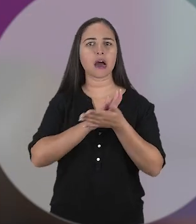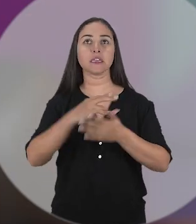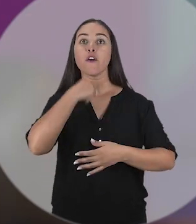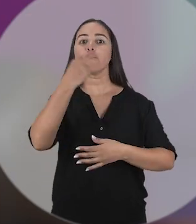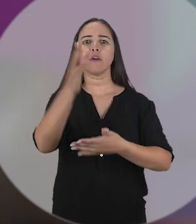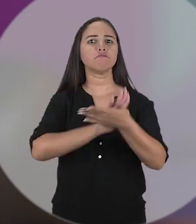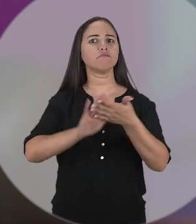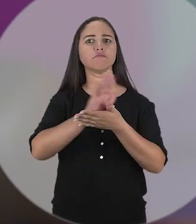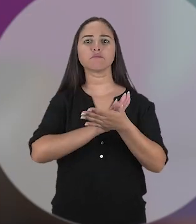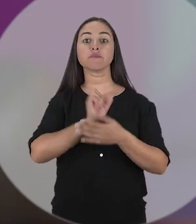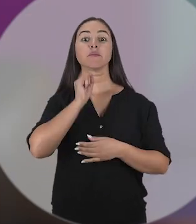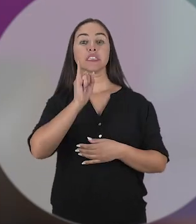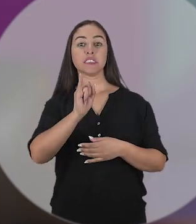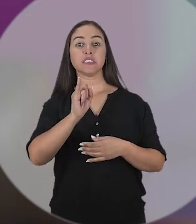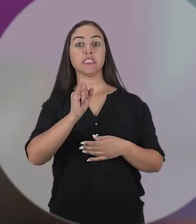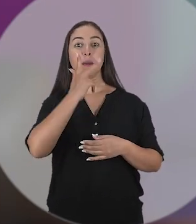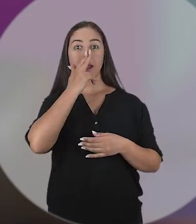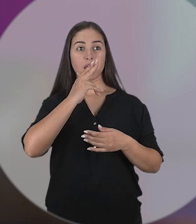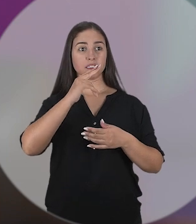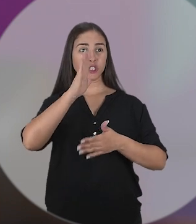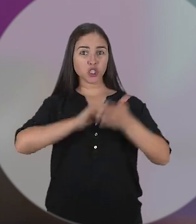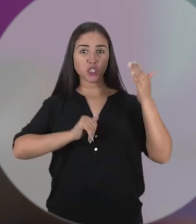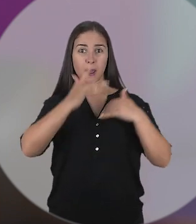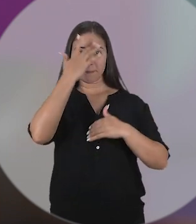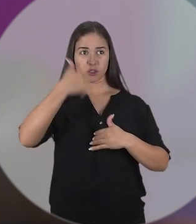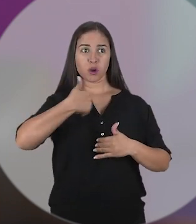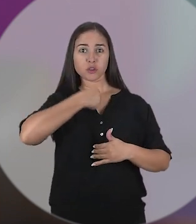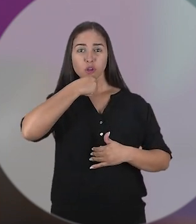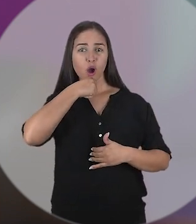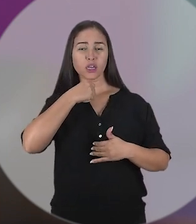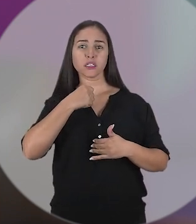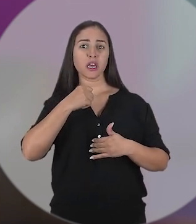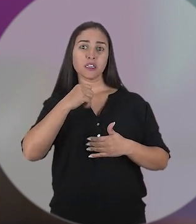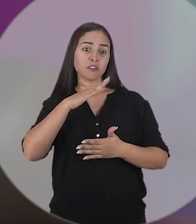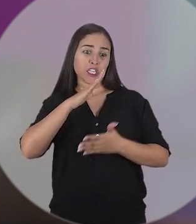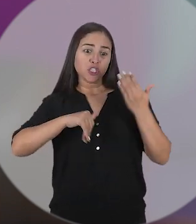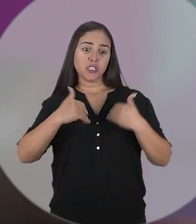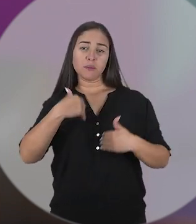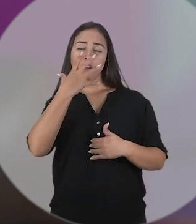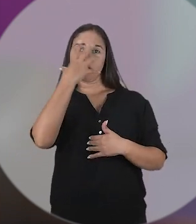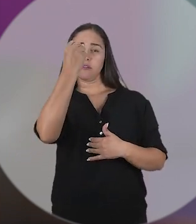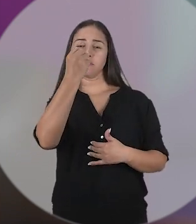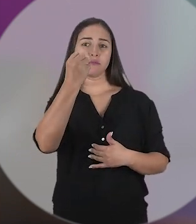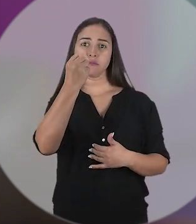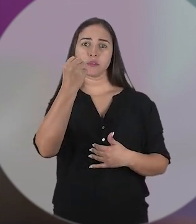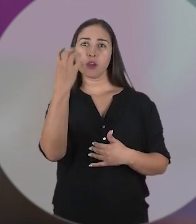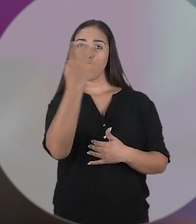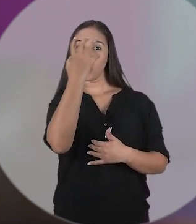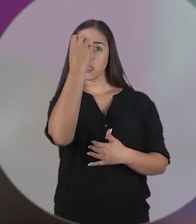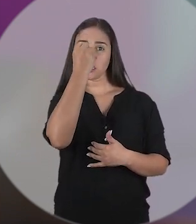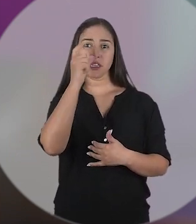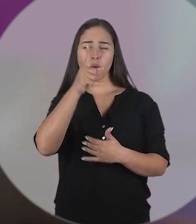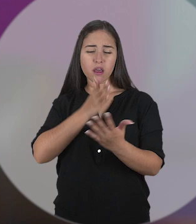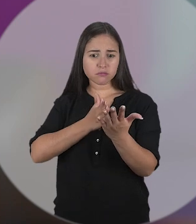você destitui as pessoas idosas da sua sexualidade, você está me destituindo da minha orientação. Orientação é o